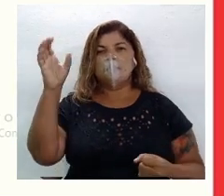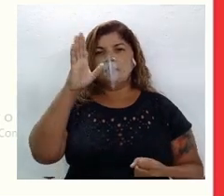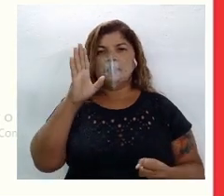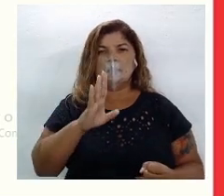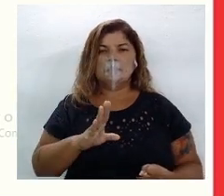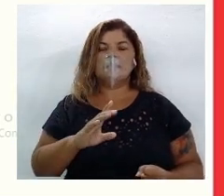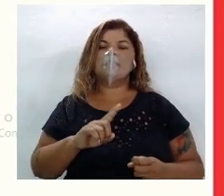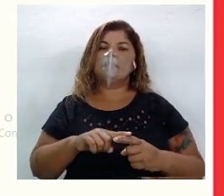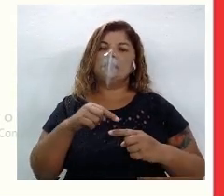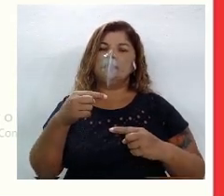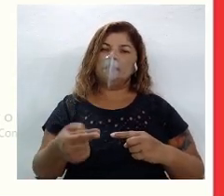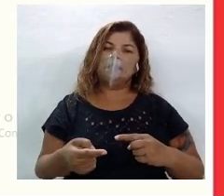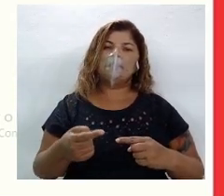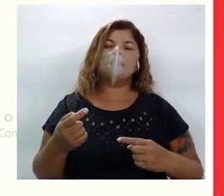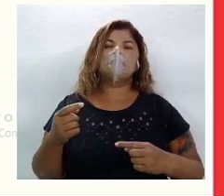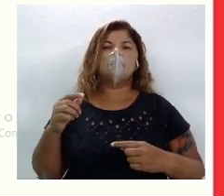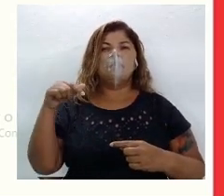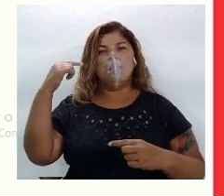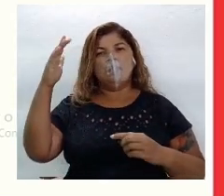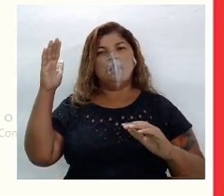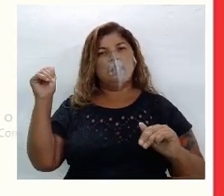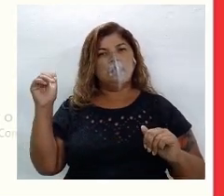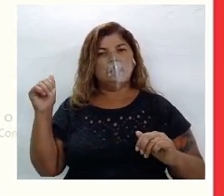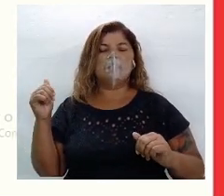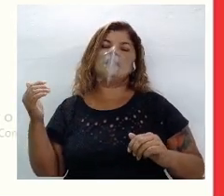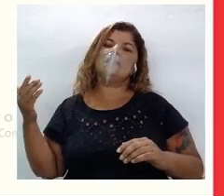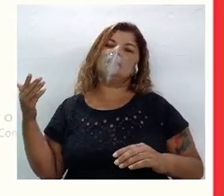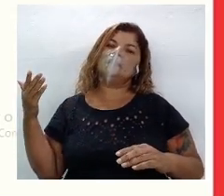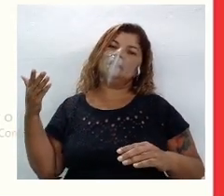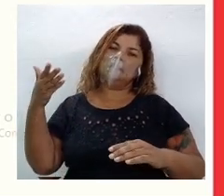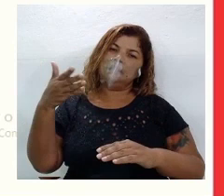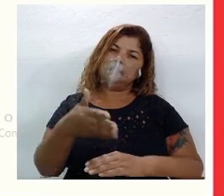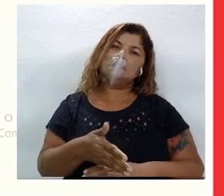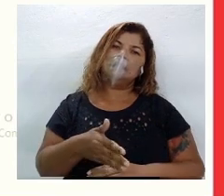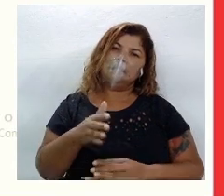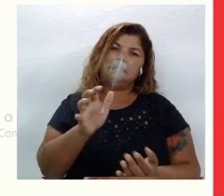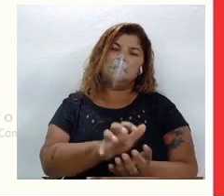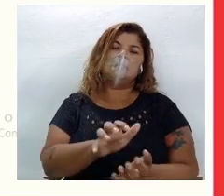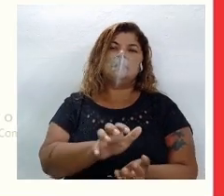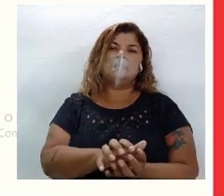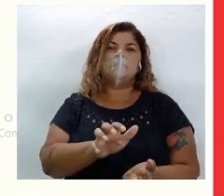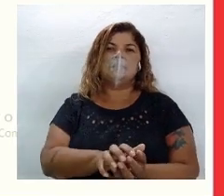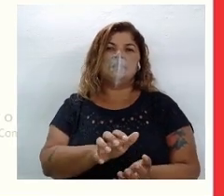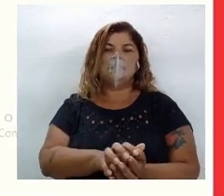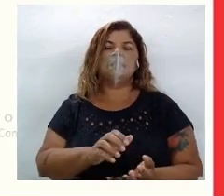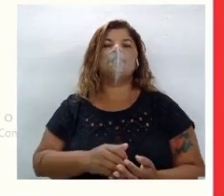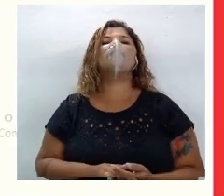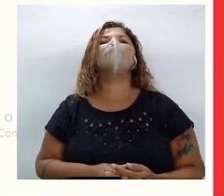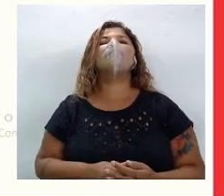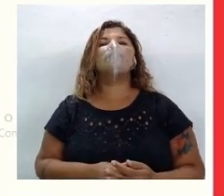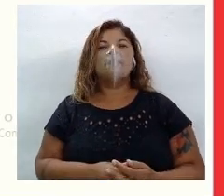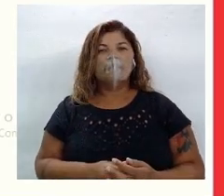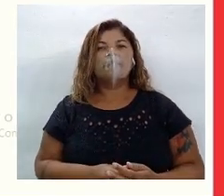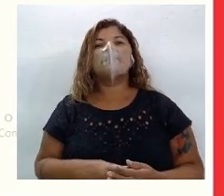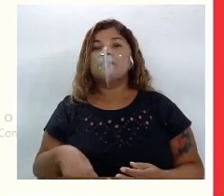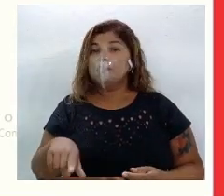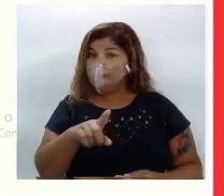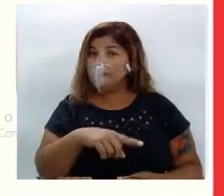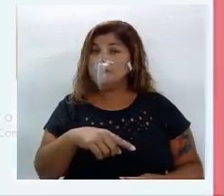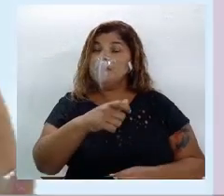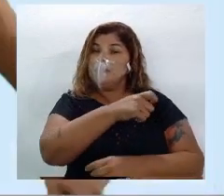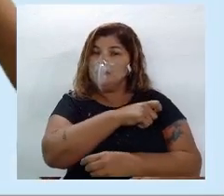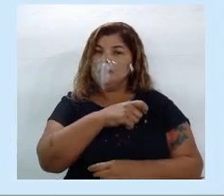Brasil, após os holandeses estabelecerem o seu domínio em Pernambuco. Veja aí, estudante